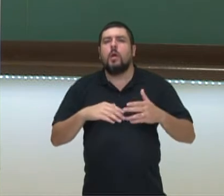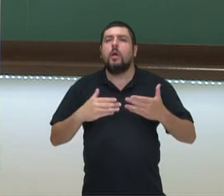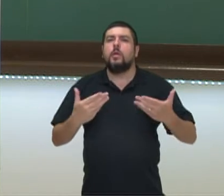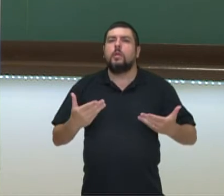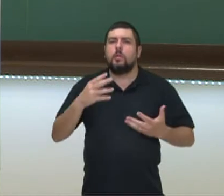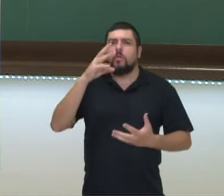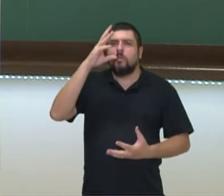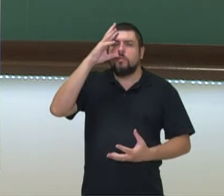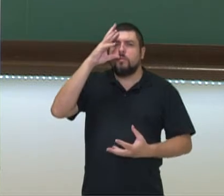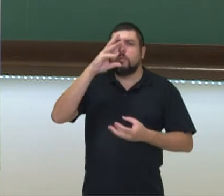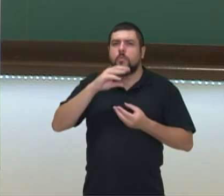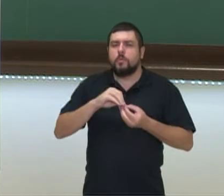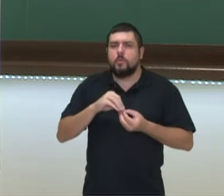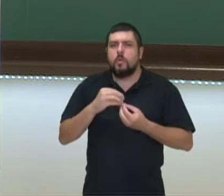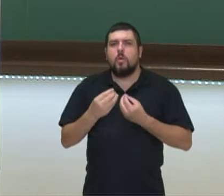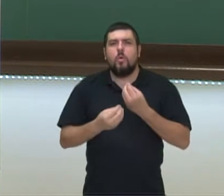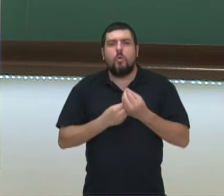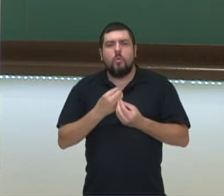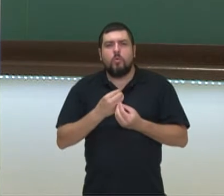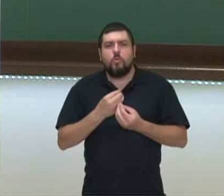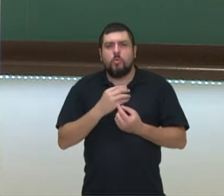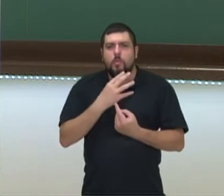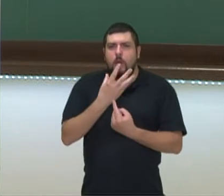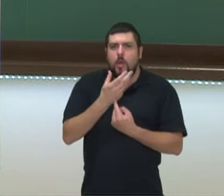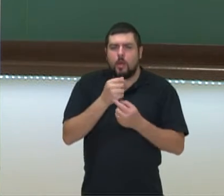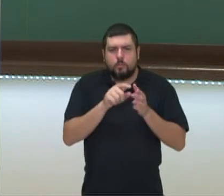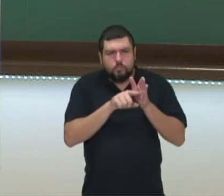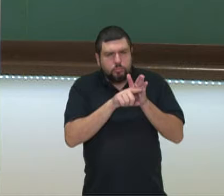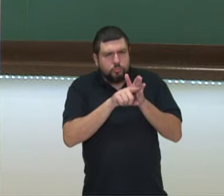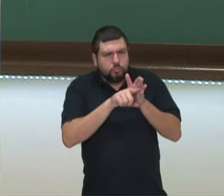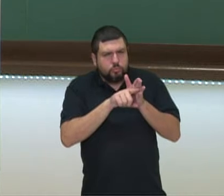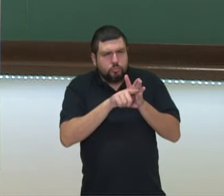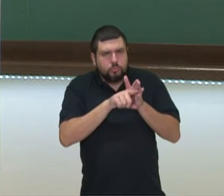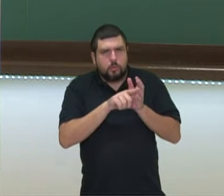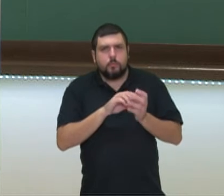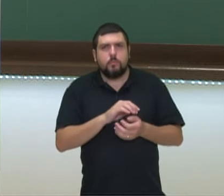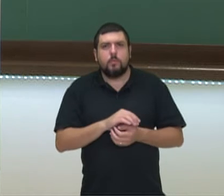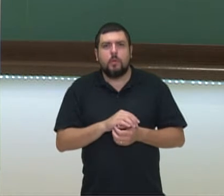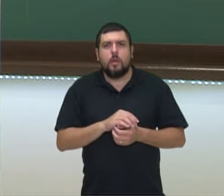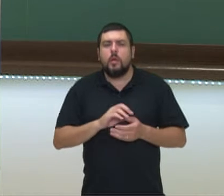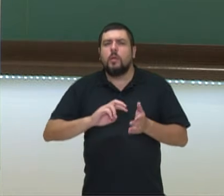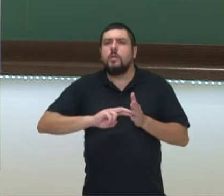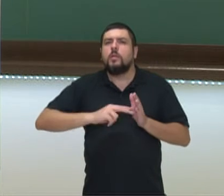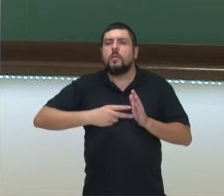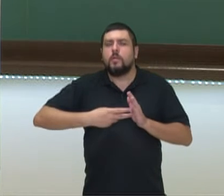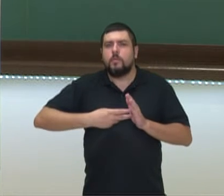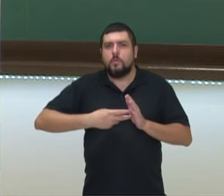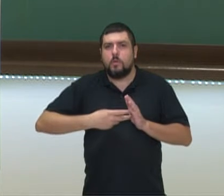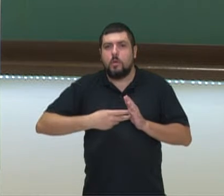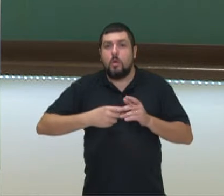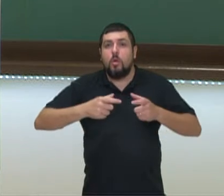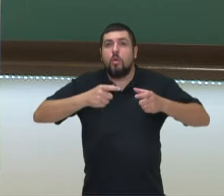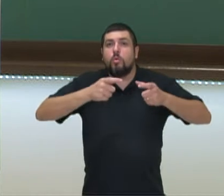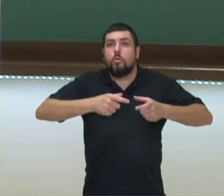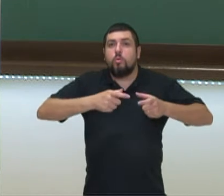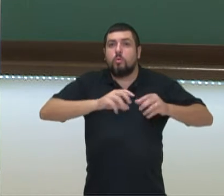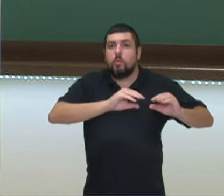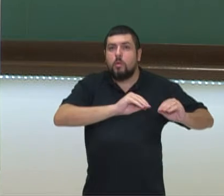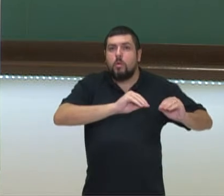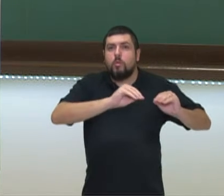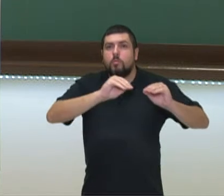o estudo, né, através da arte rupestre. Quando ele se deslocava de uma região para outra, ele podia algumas